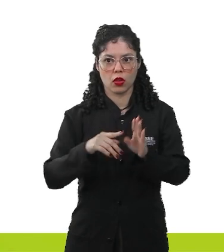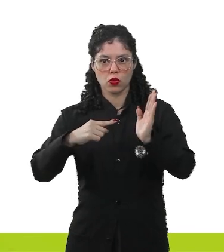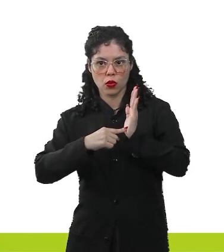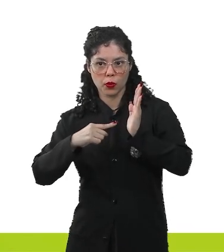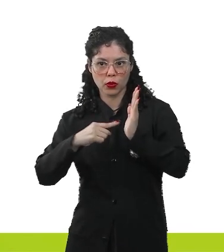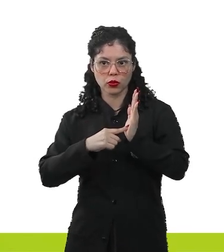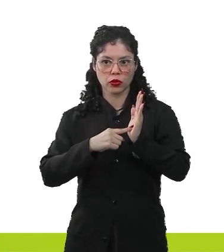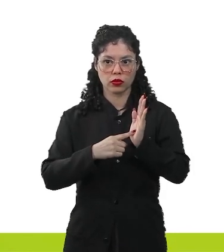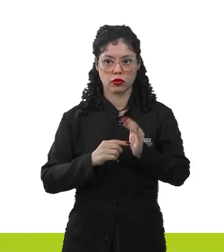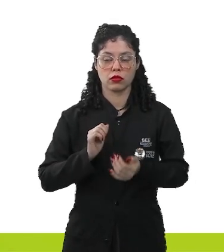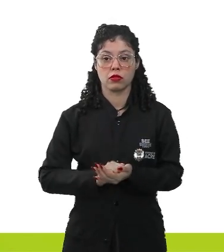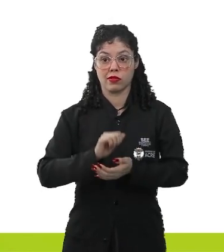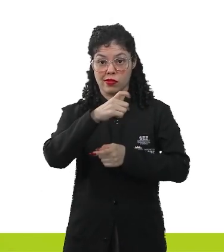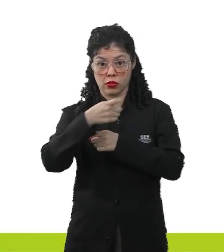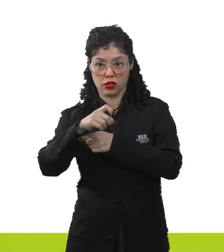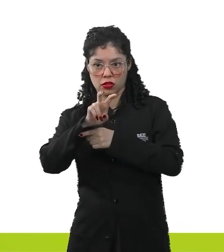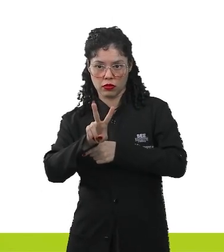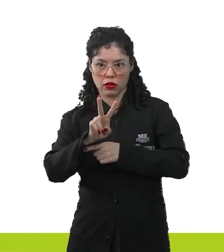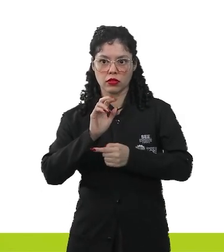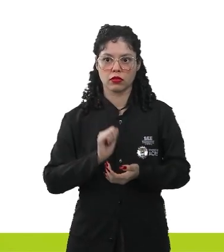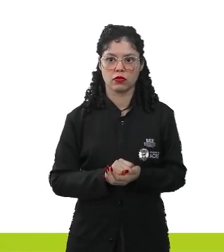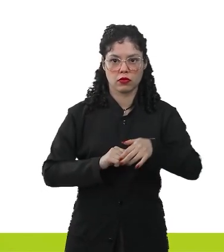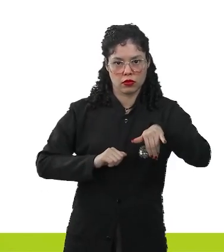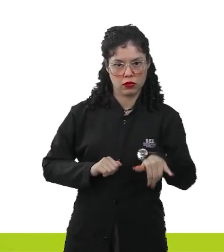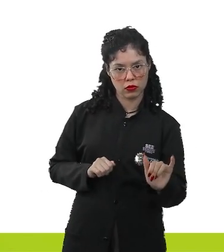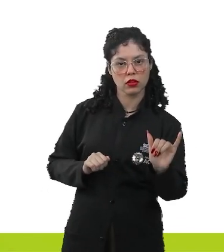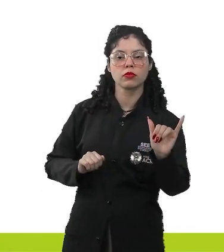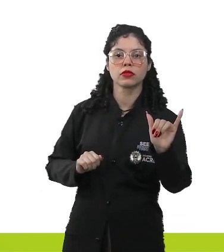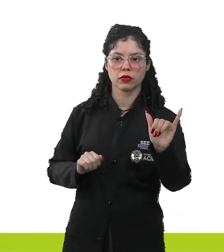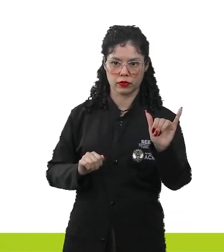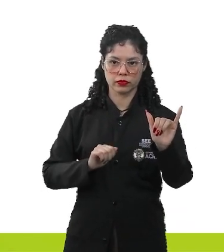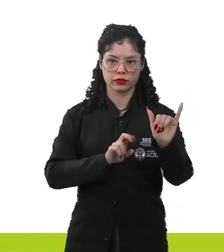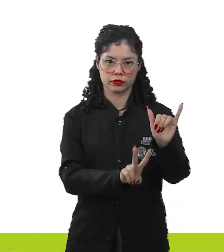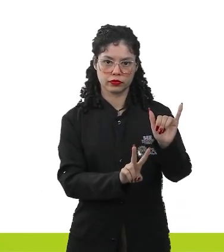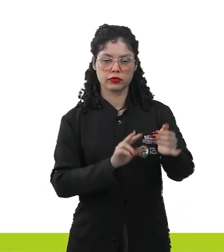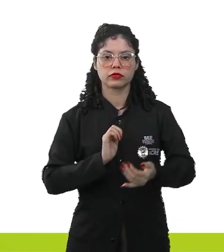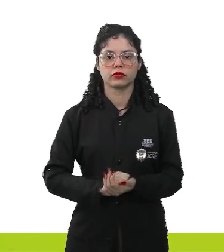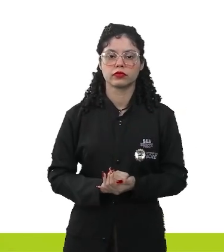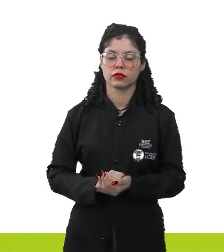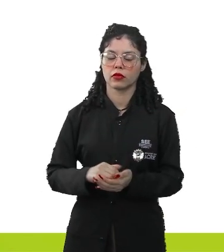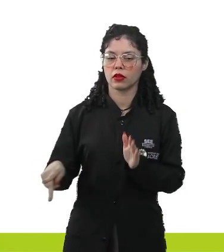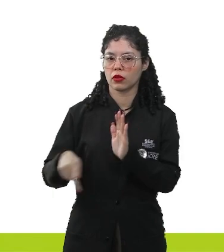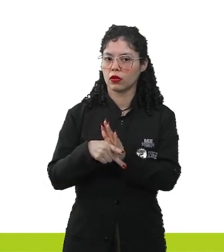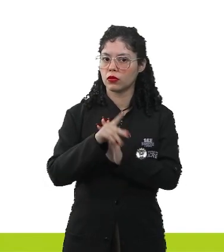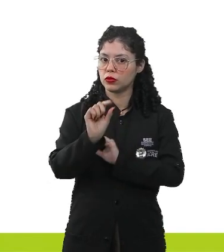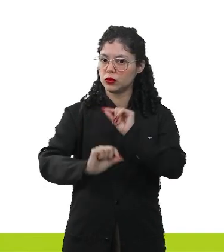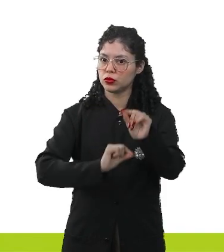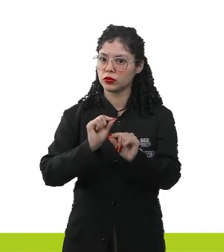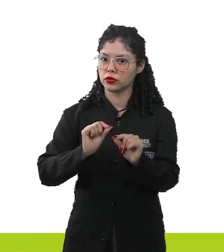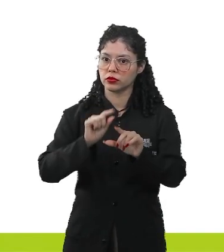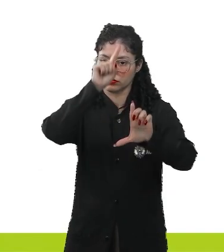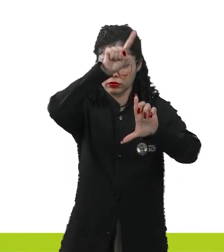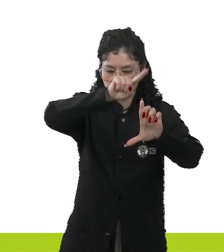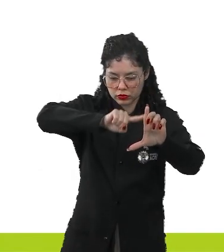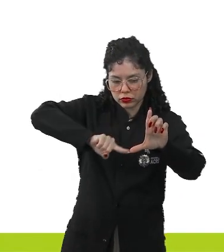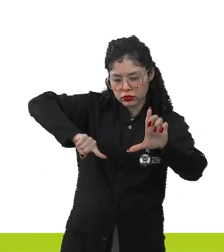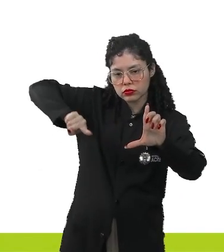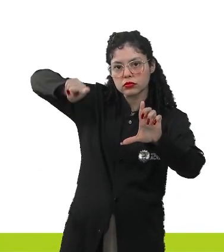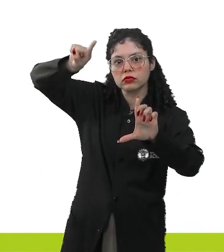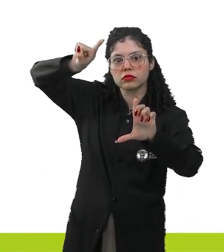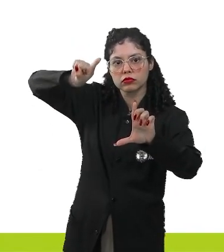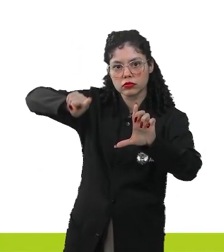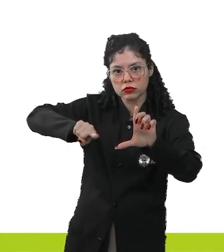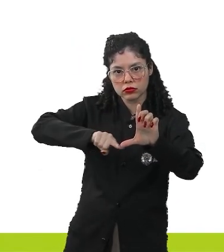aqui é o x vértice, aqui vai ser o y vértice. É exatamente onde faz a curva